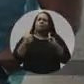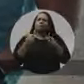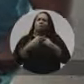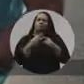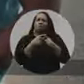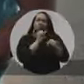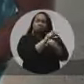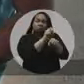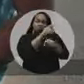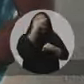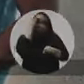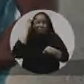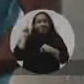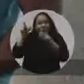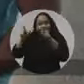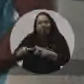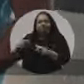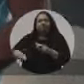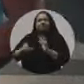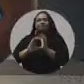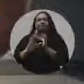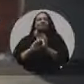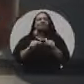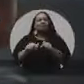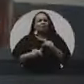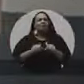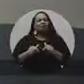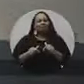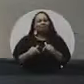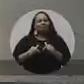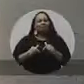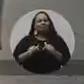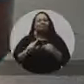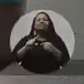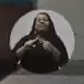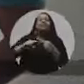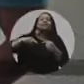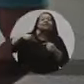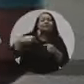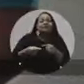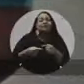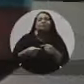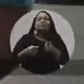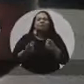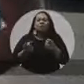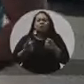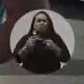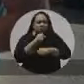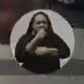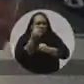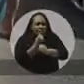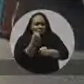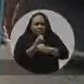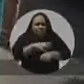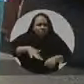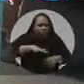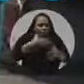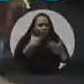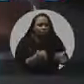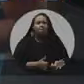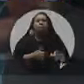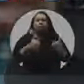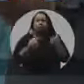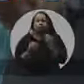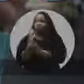contrata preferencialmente da comunidade. E depois, como, né, recupera a área, aí surgem os